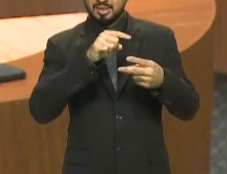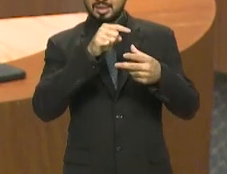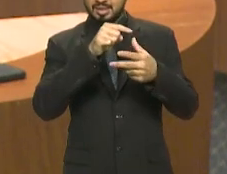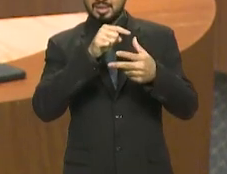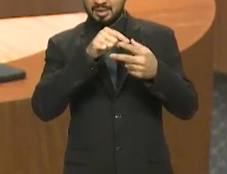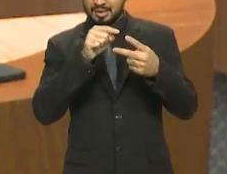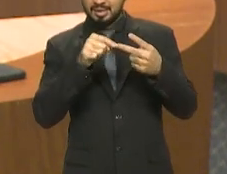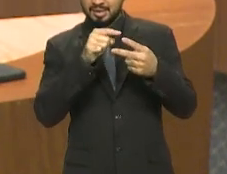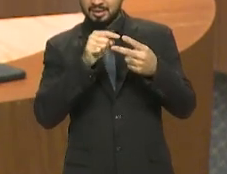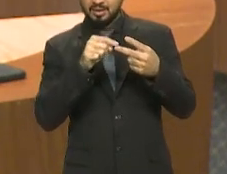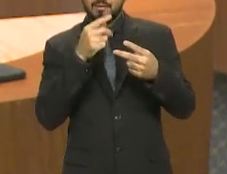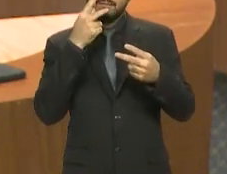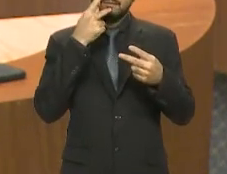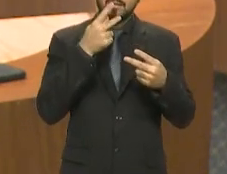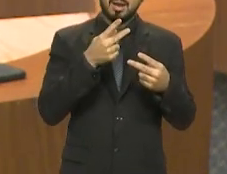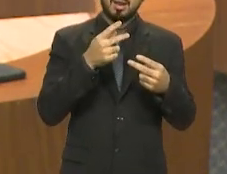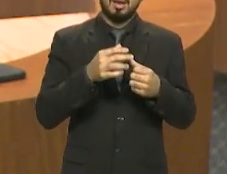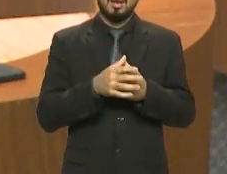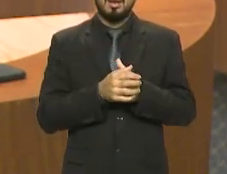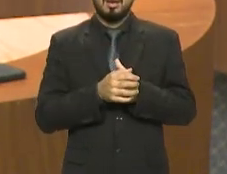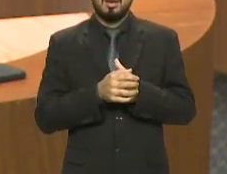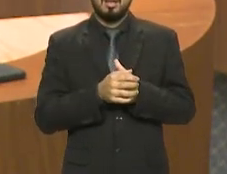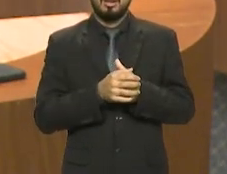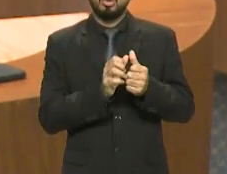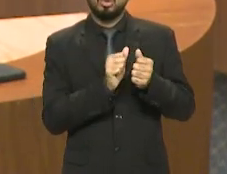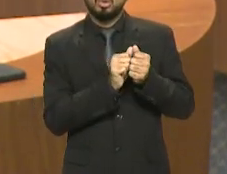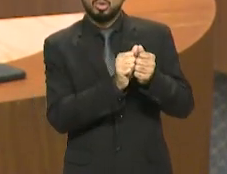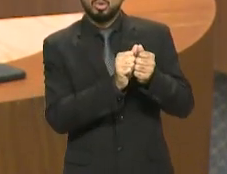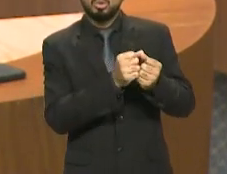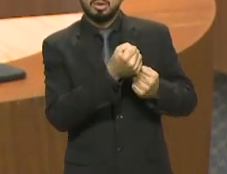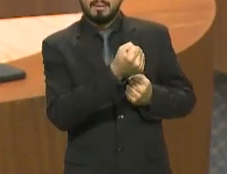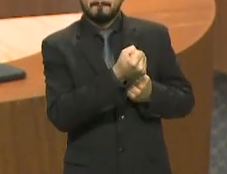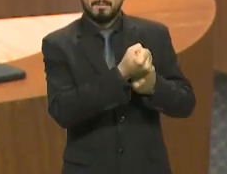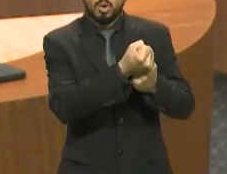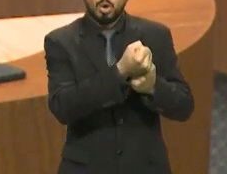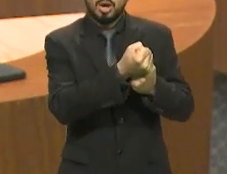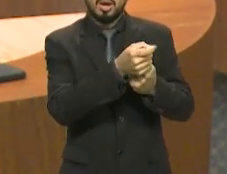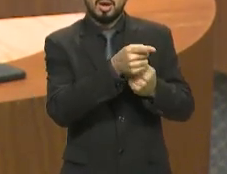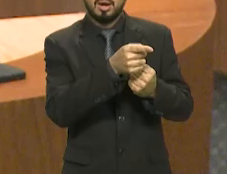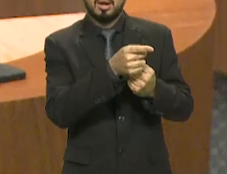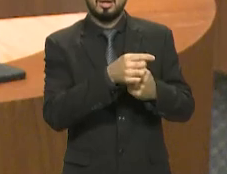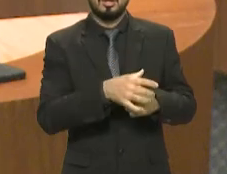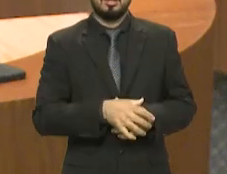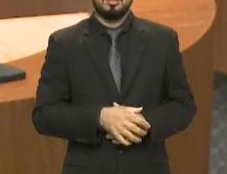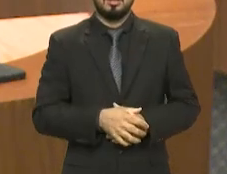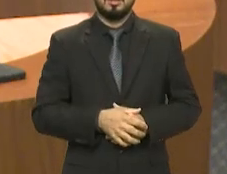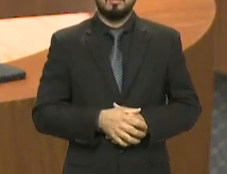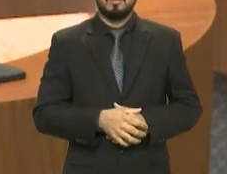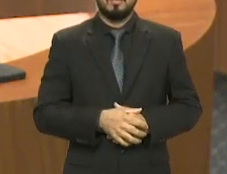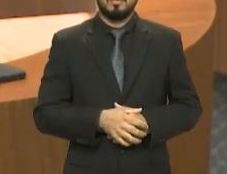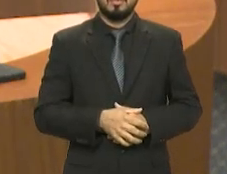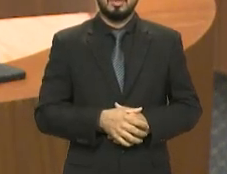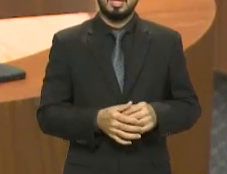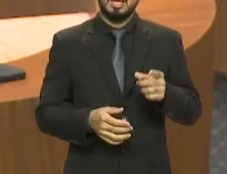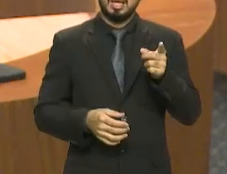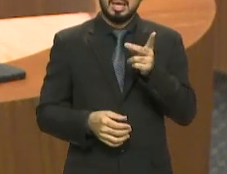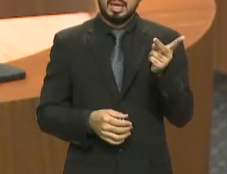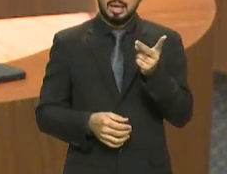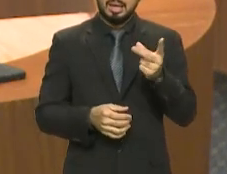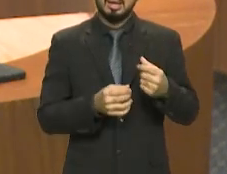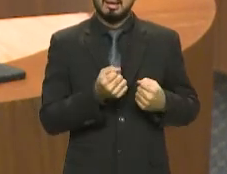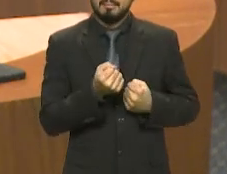para seguir junto com o pré-candidato a governador e futuro governador e próximo governador Brandão. Eu